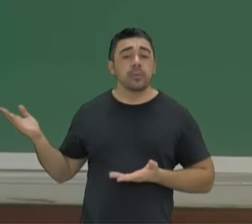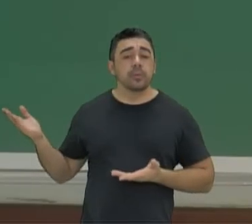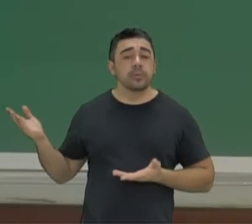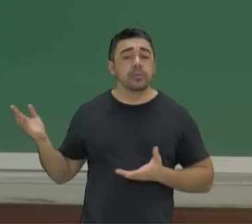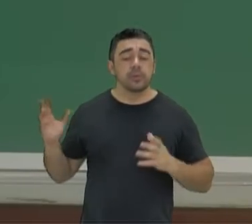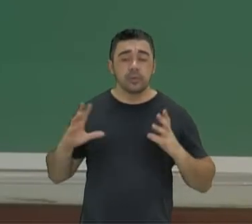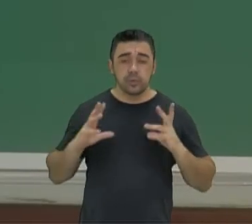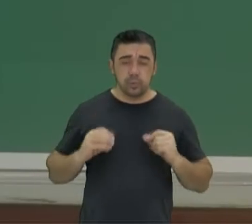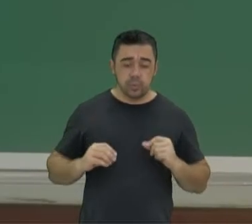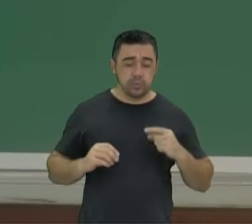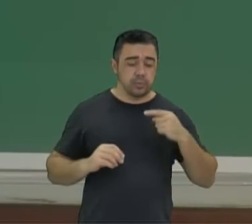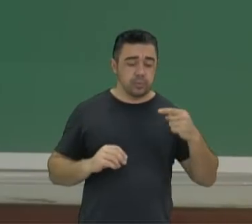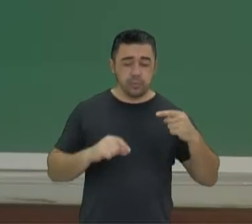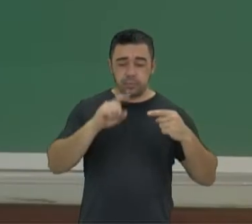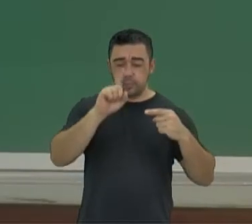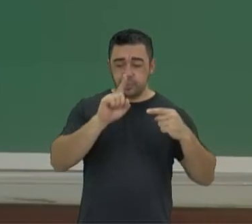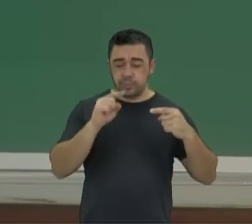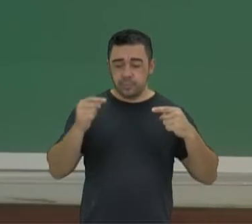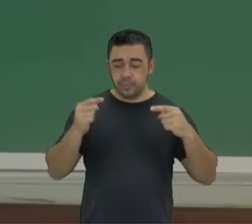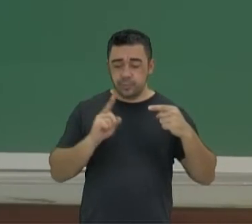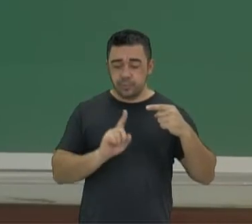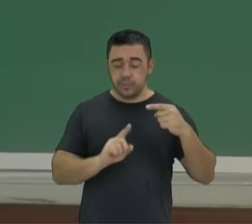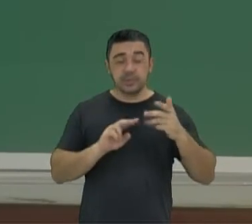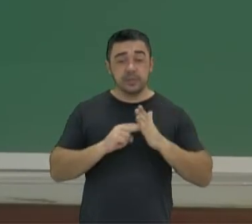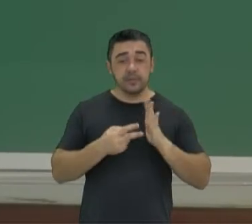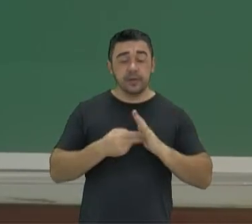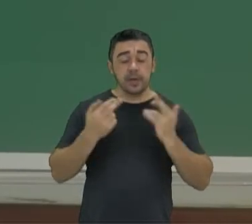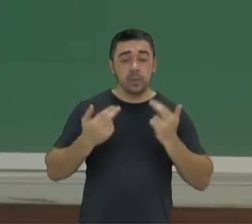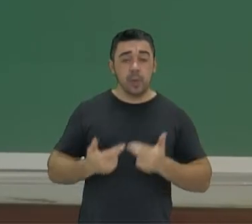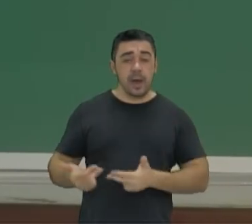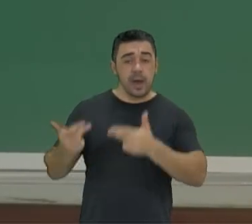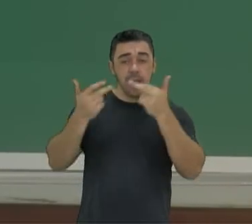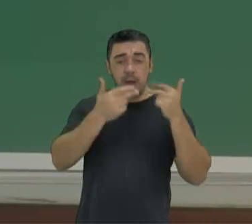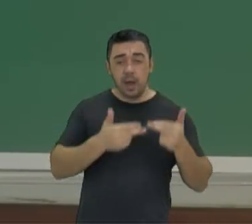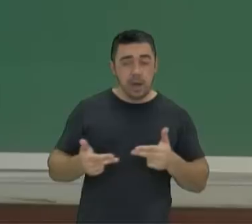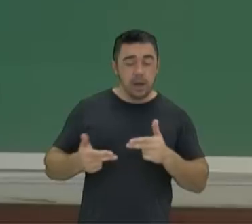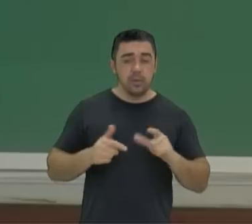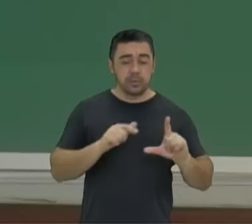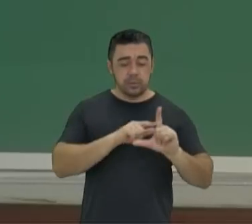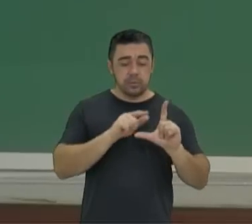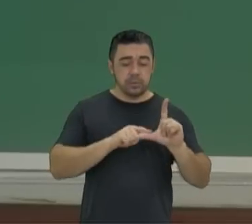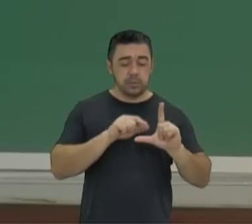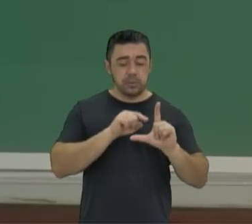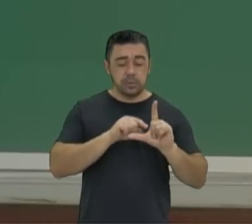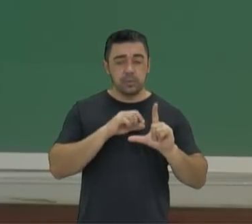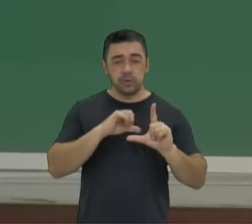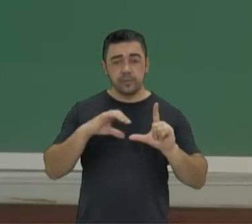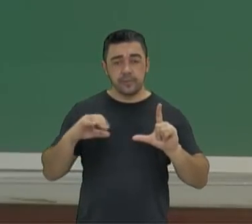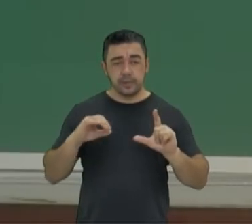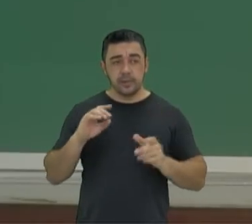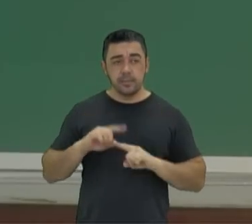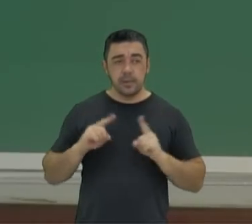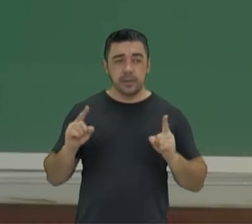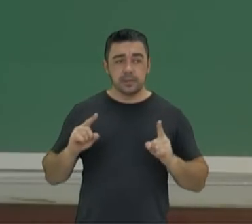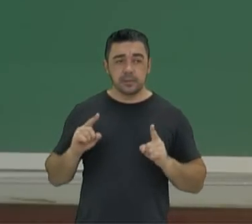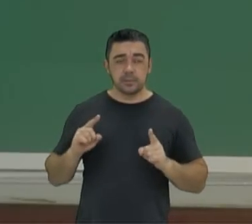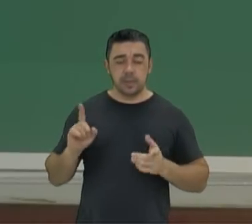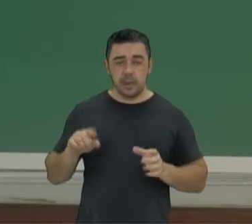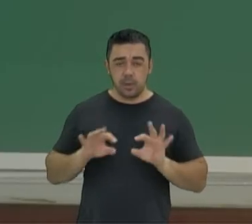Ambos são quadriláteros, ambos têm ângulos internos iguais a 90 graus, só que o quadrado,